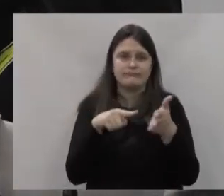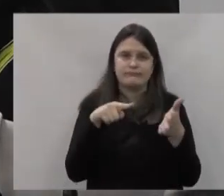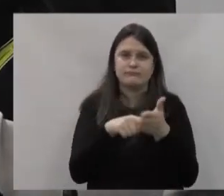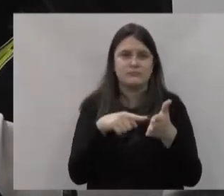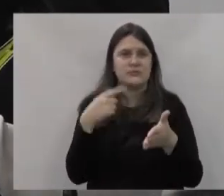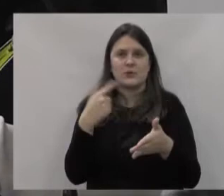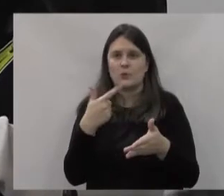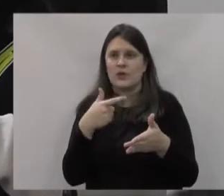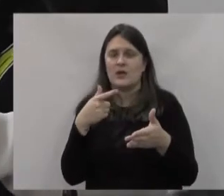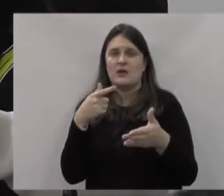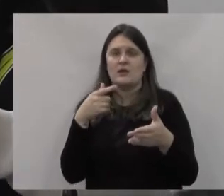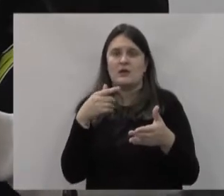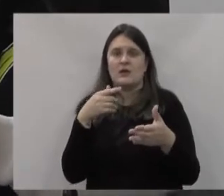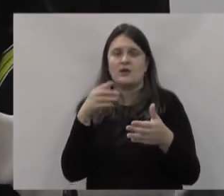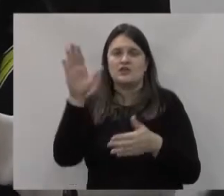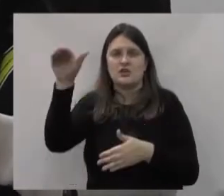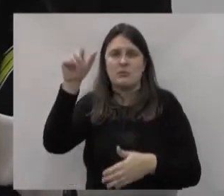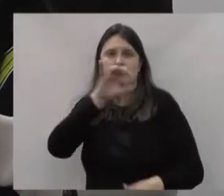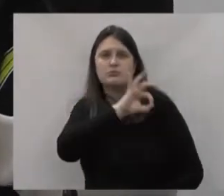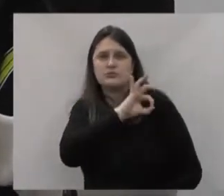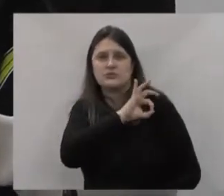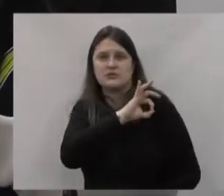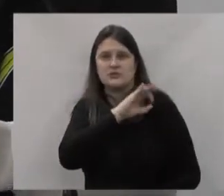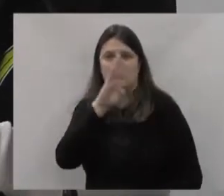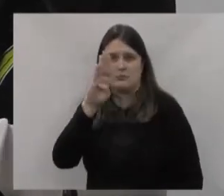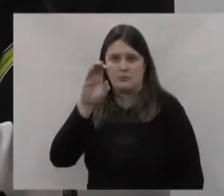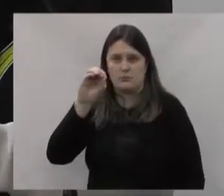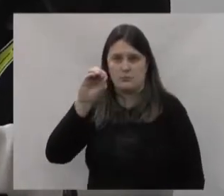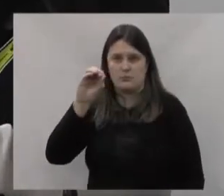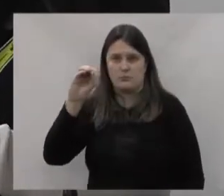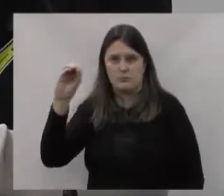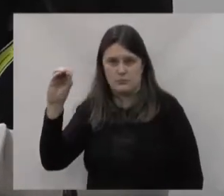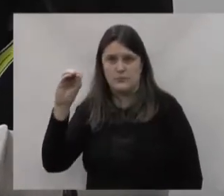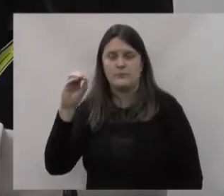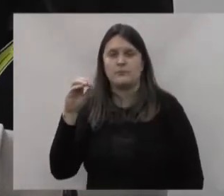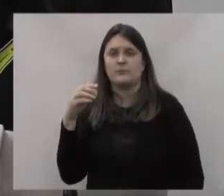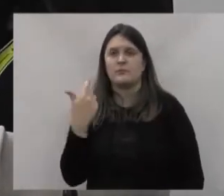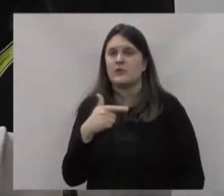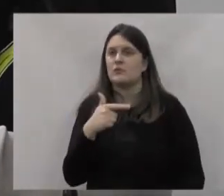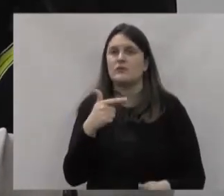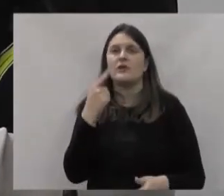esses boletins de ocorrência, sendo bem